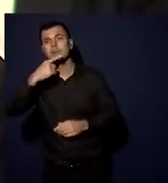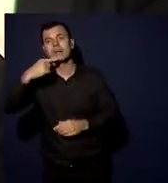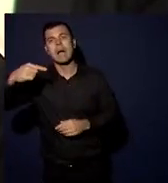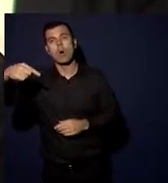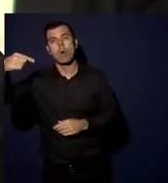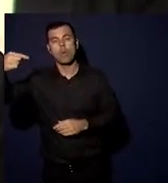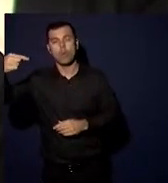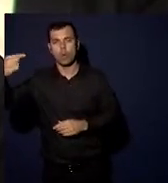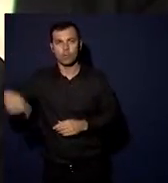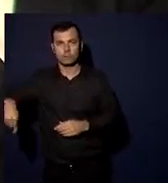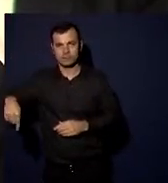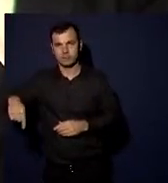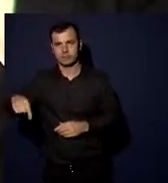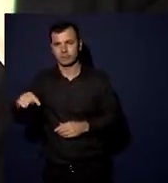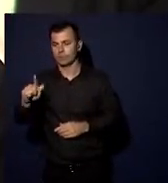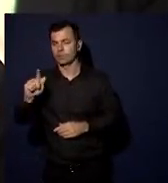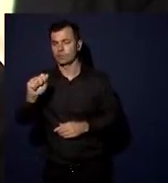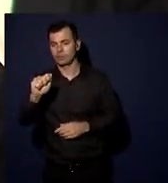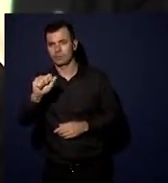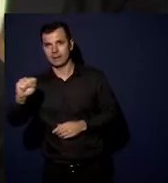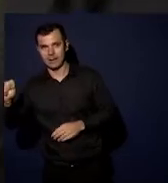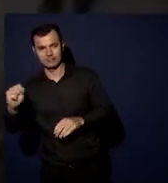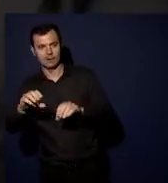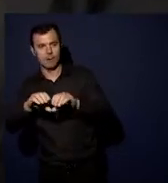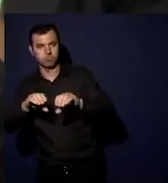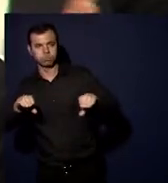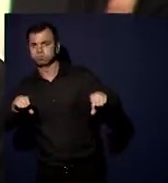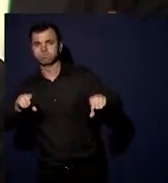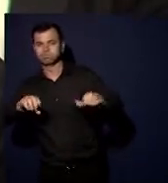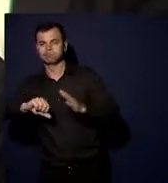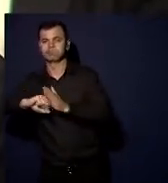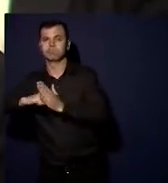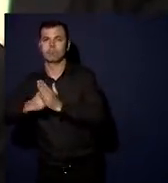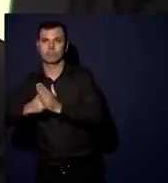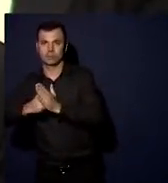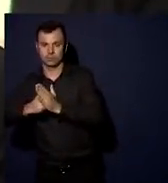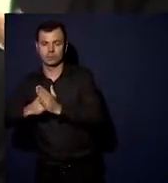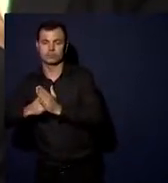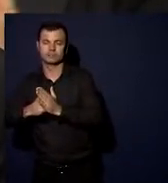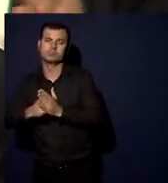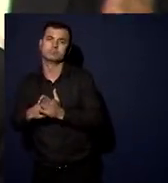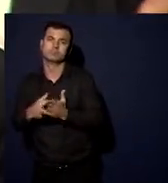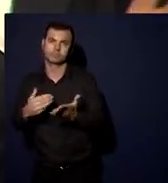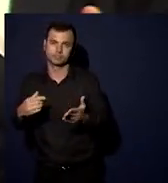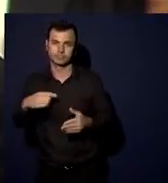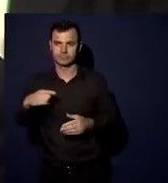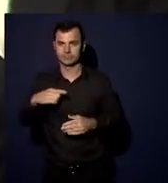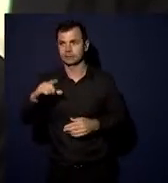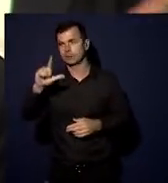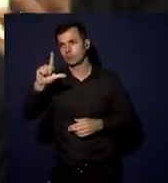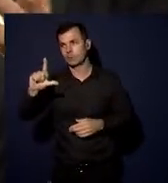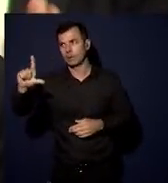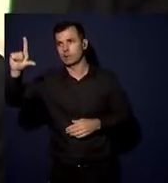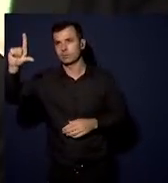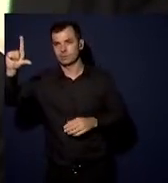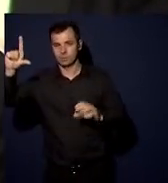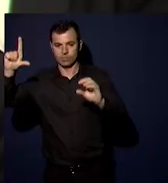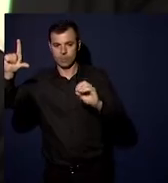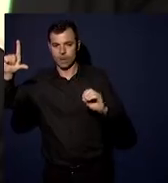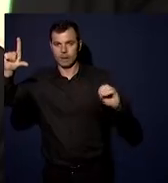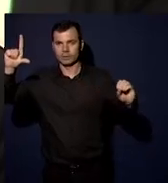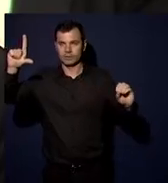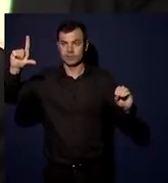suprindo o gás mais né pela pelos gasodutos Então em vez de ter o gás fluindo né do Leste proeste nós começamos